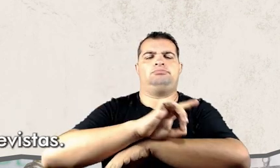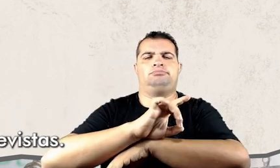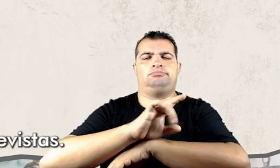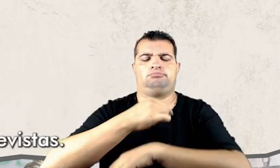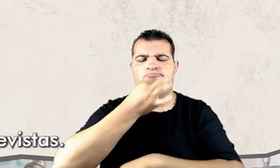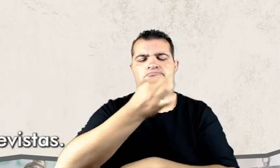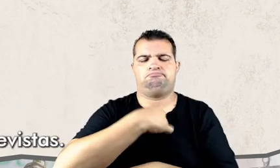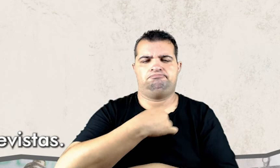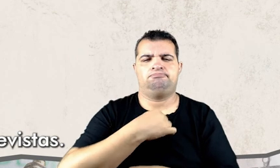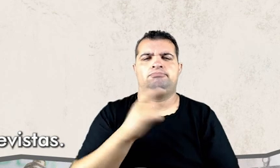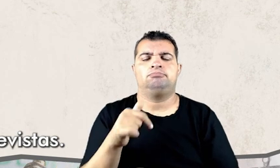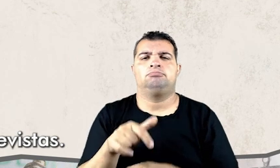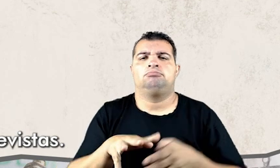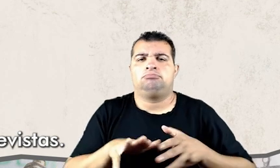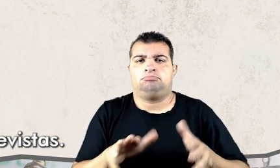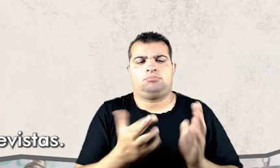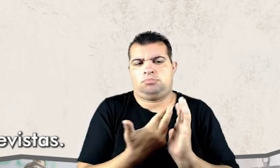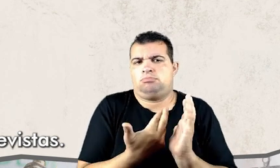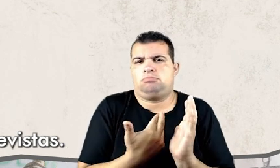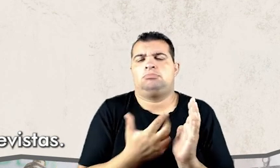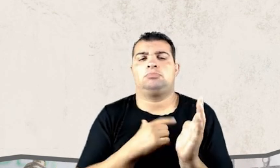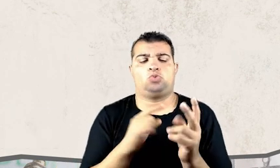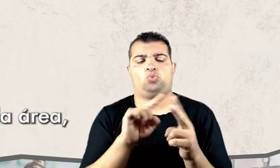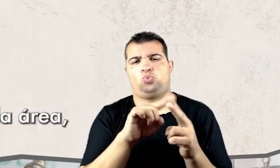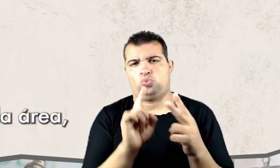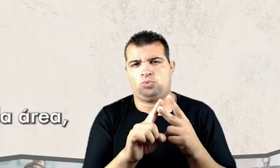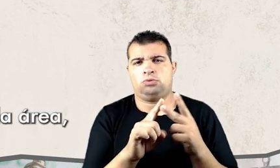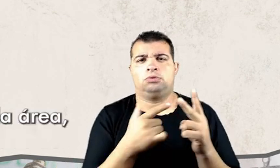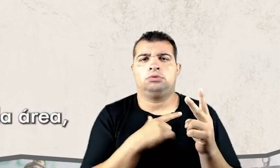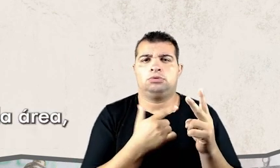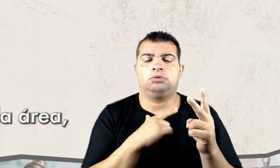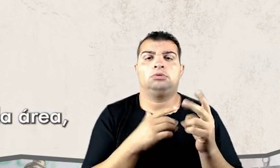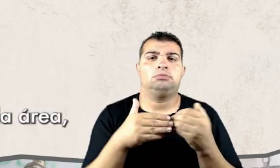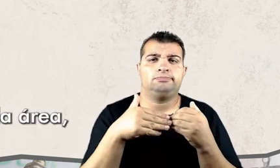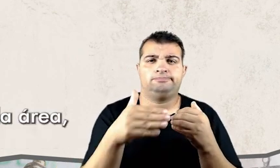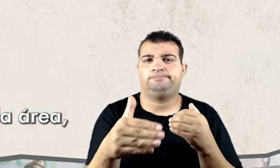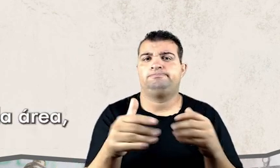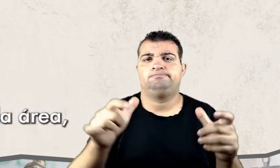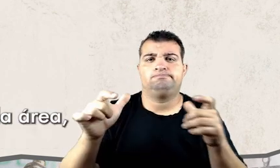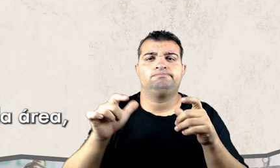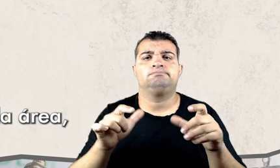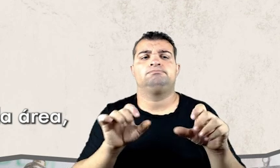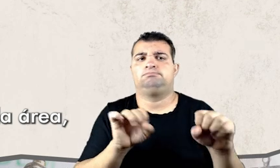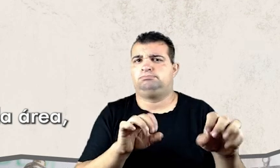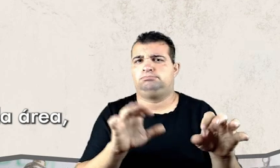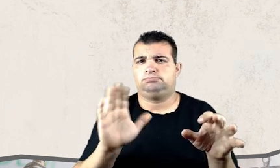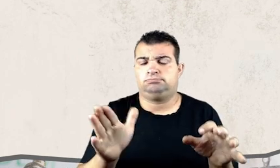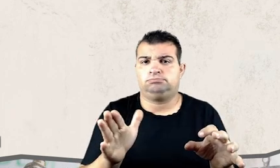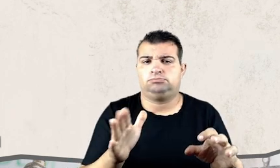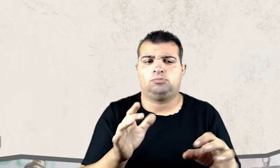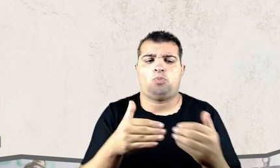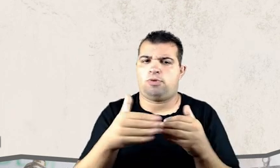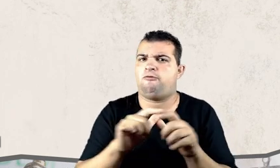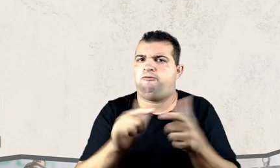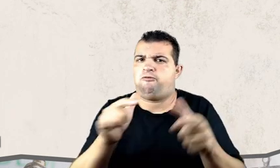É a data em que nasceram duas revistas. Então, a hora que a institucionalização da área já existe,